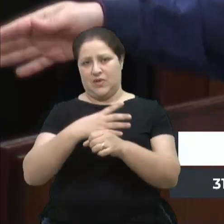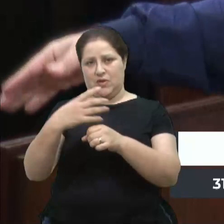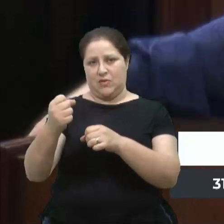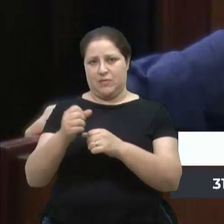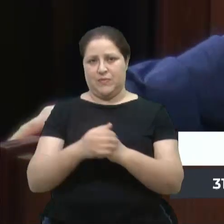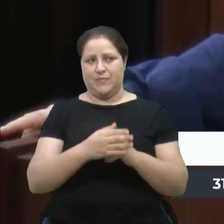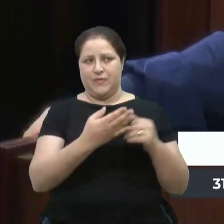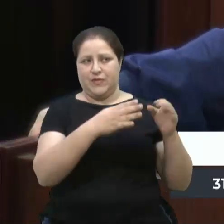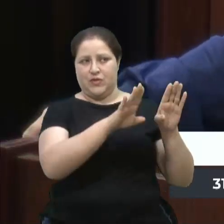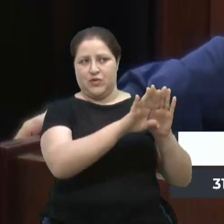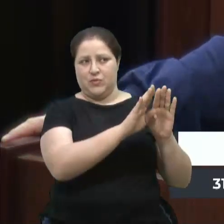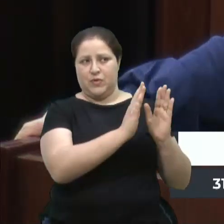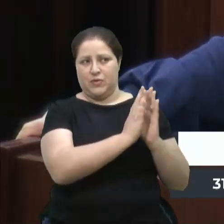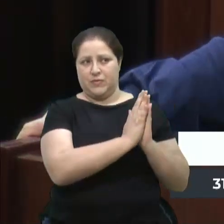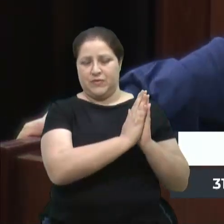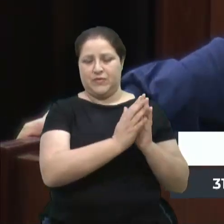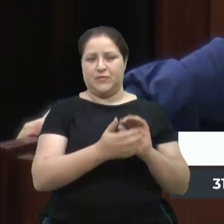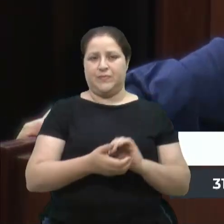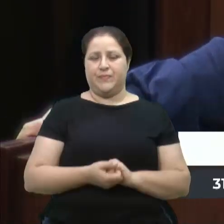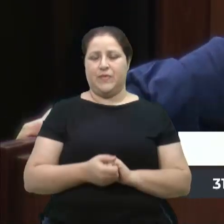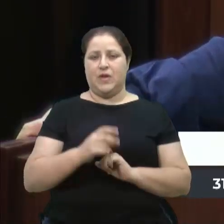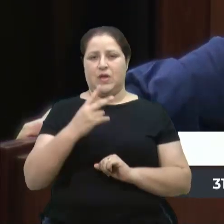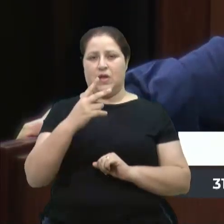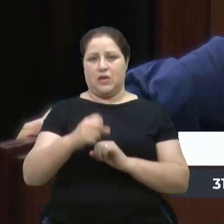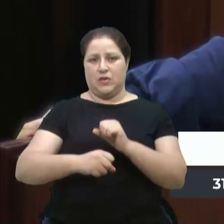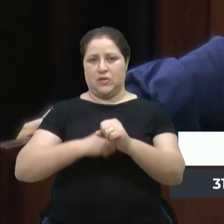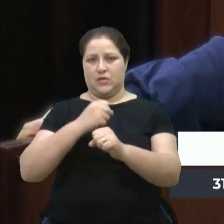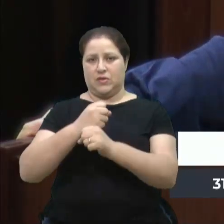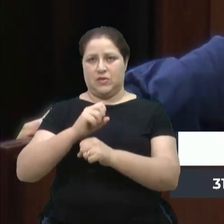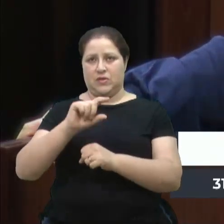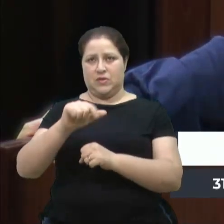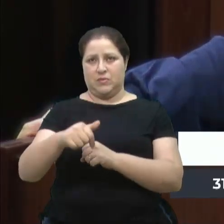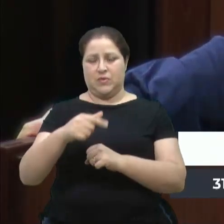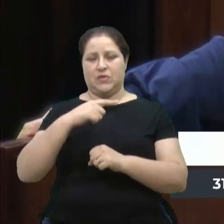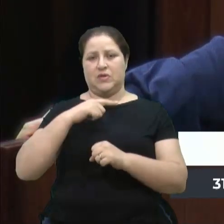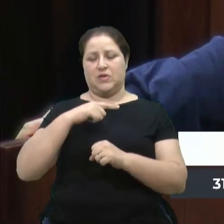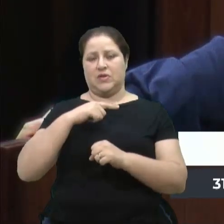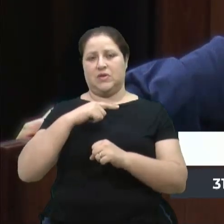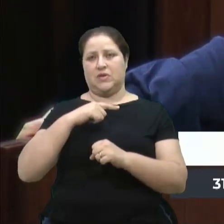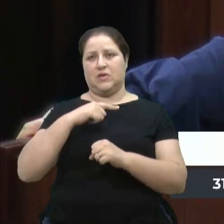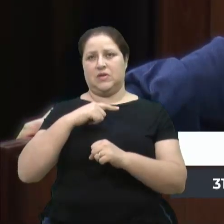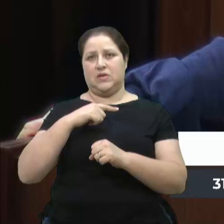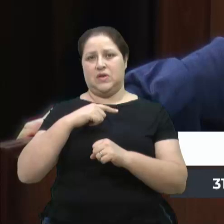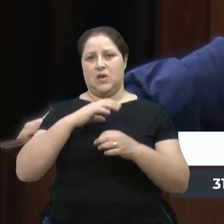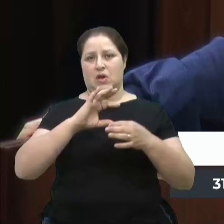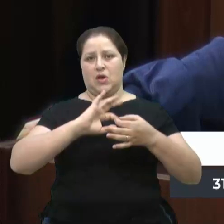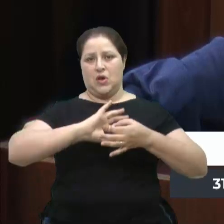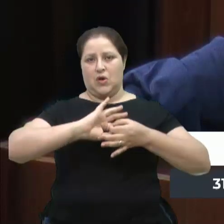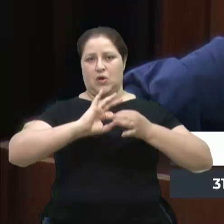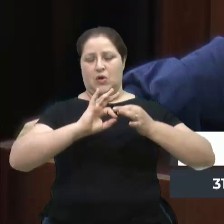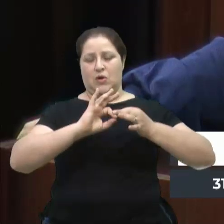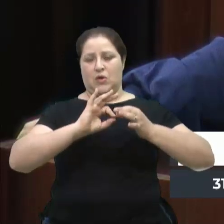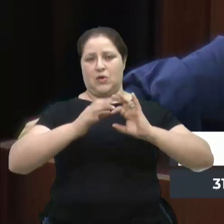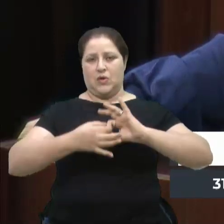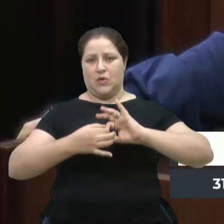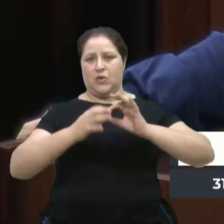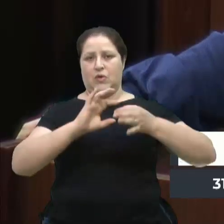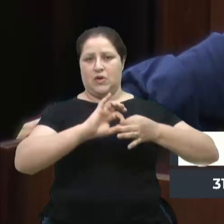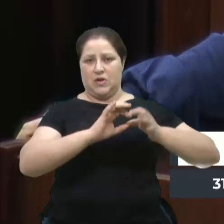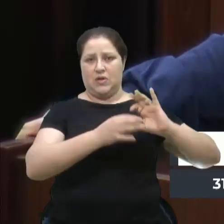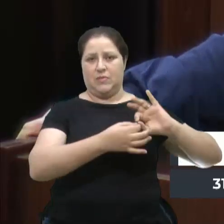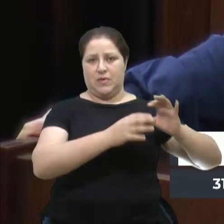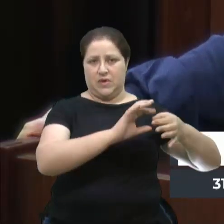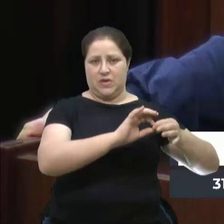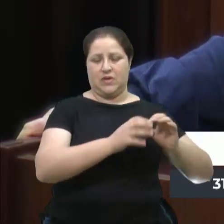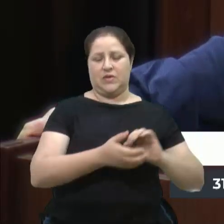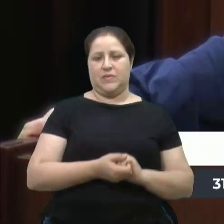favor. 2 anos após, teríamos as Olimpíadas, a derrubada